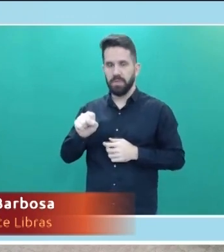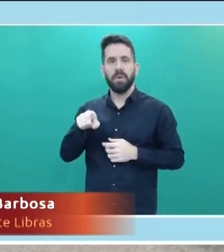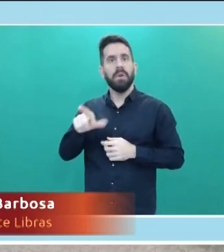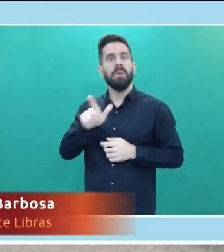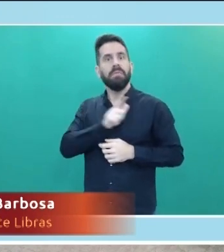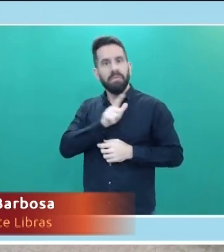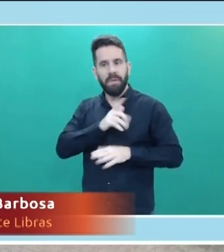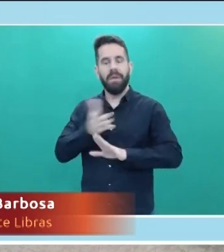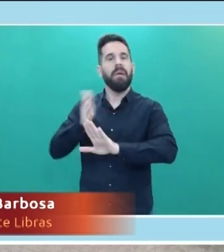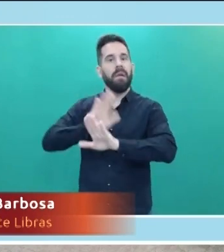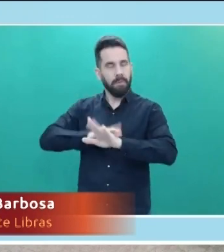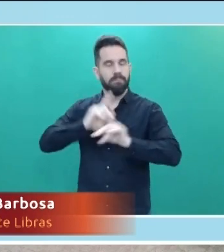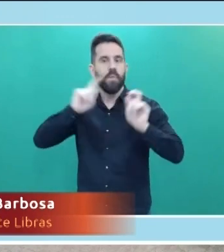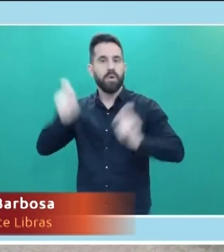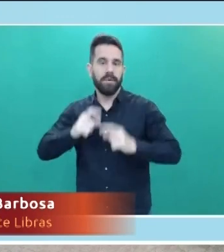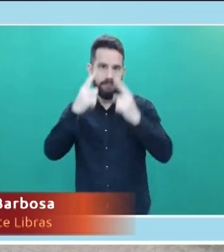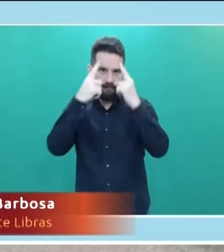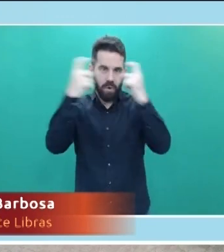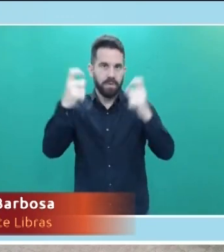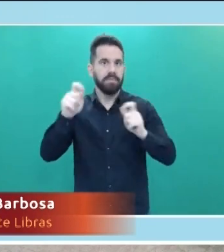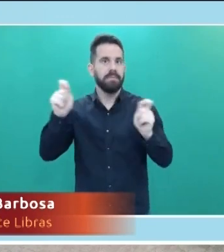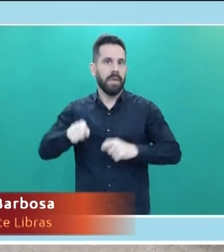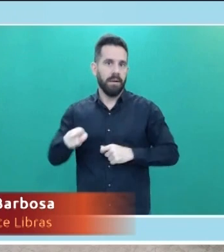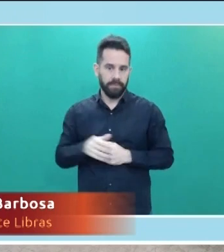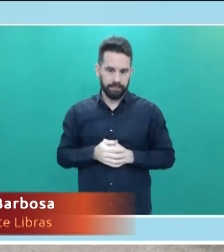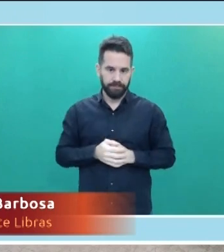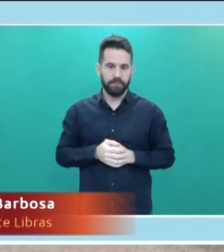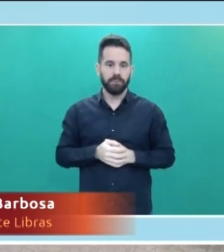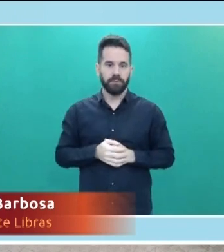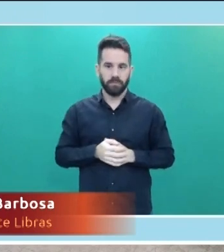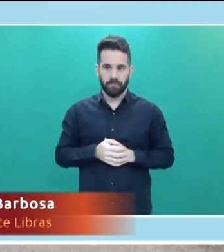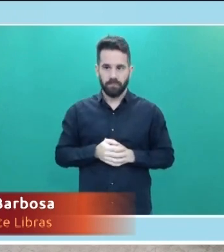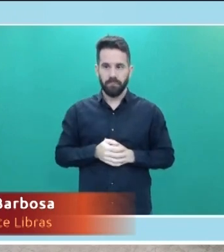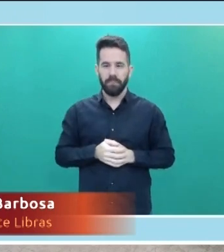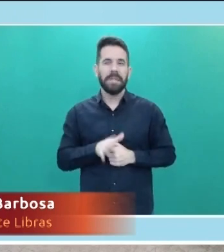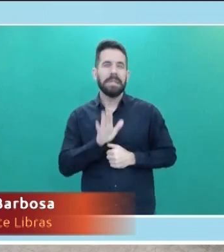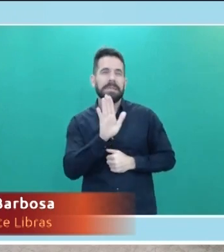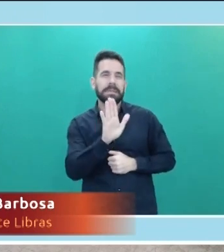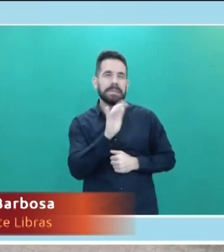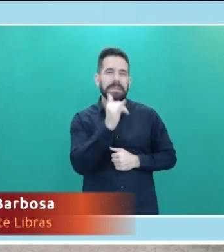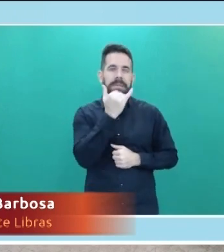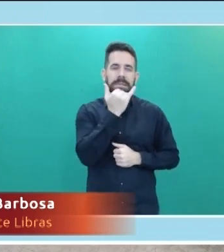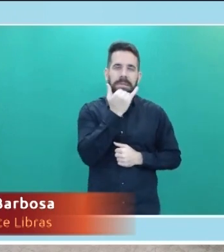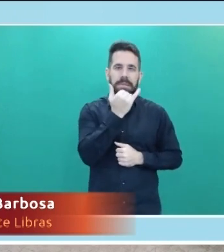extremismo violento. Tá? E os MGTOWs já é Michele, uma eu vou ter que outra te interromper. subcultura.